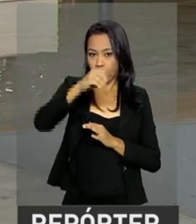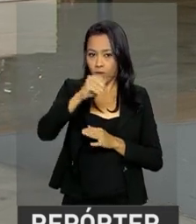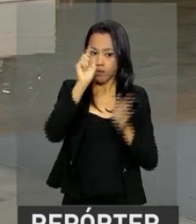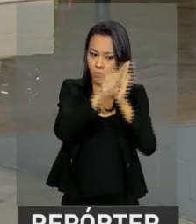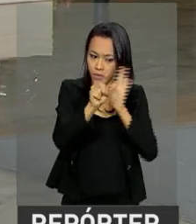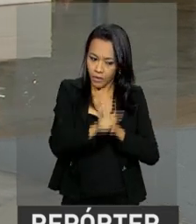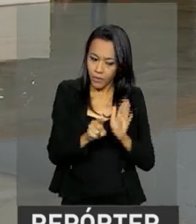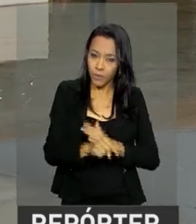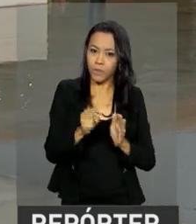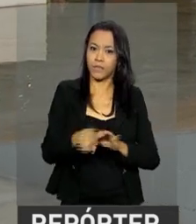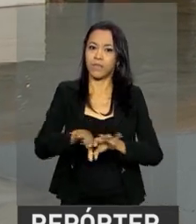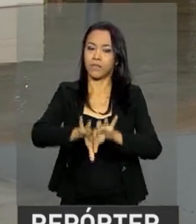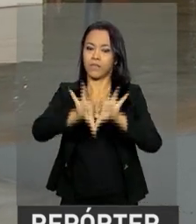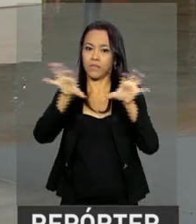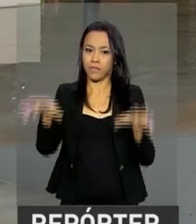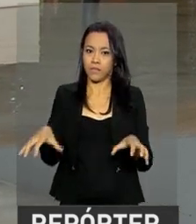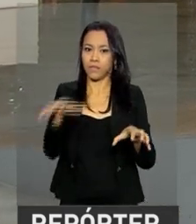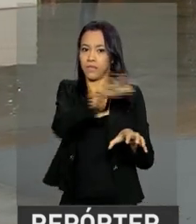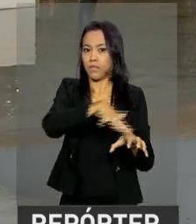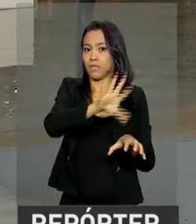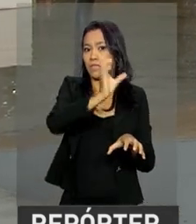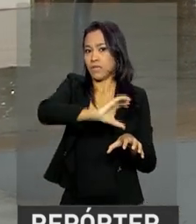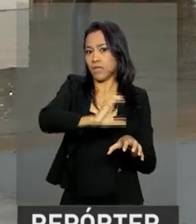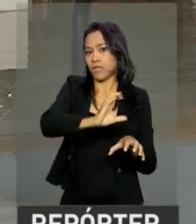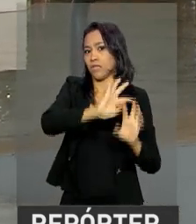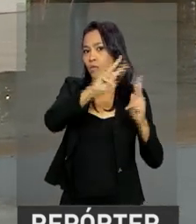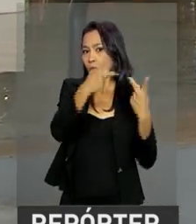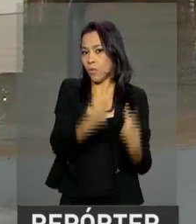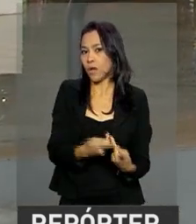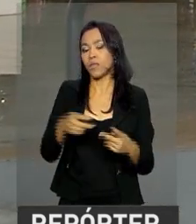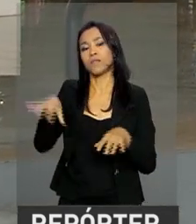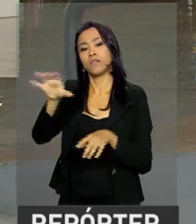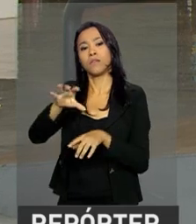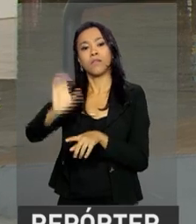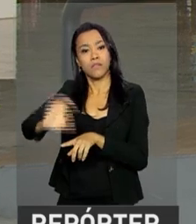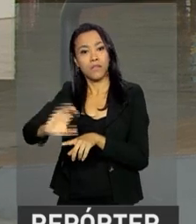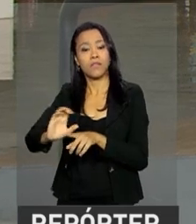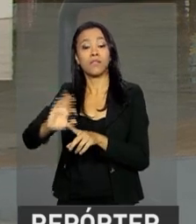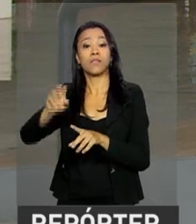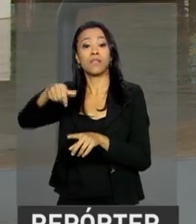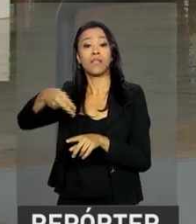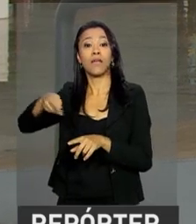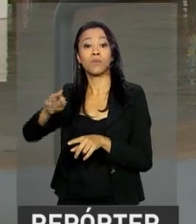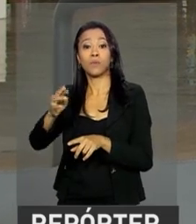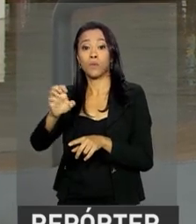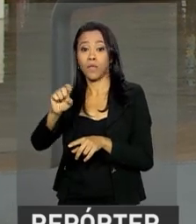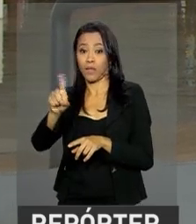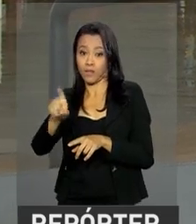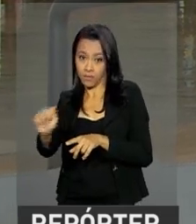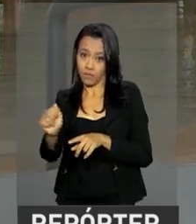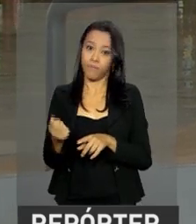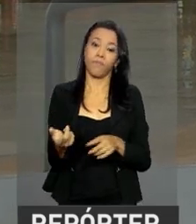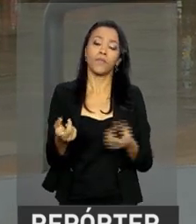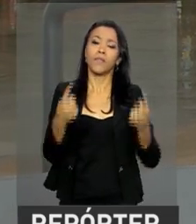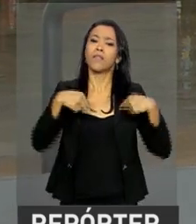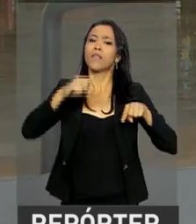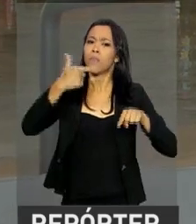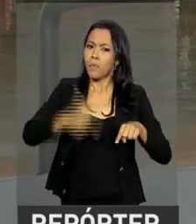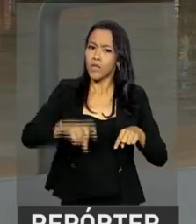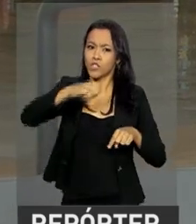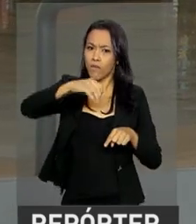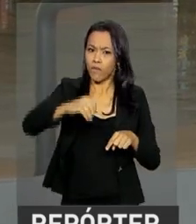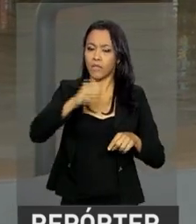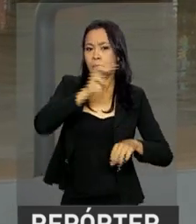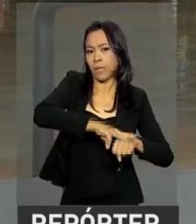igualmente entre ciências ciências humanas e Ciências da Natureza no segundo dia outras 90 questões desta vez de